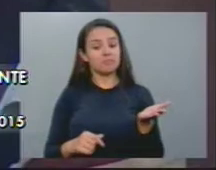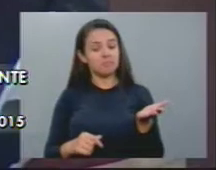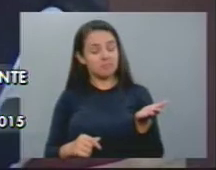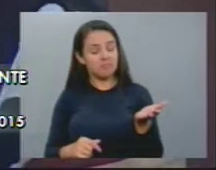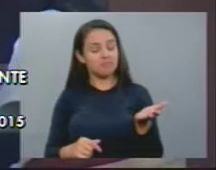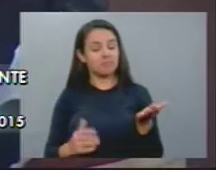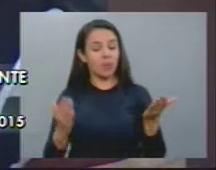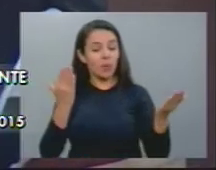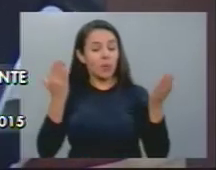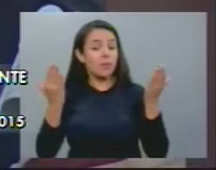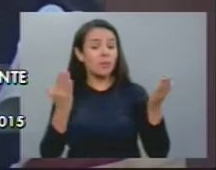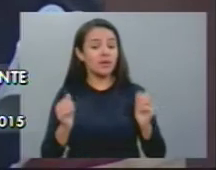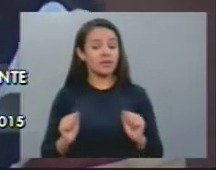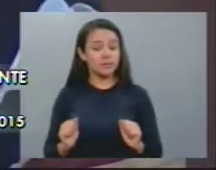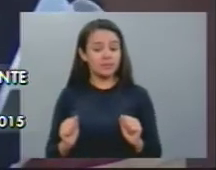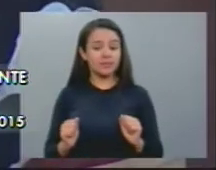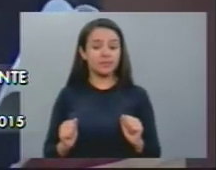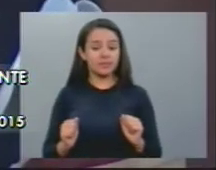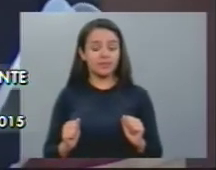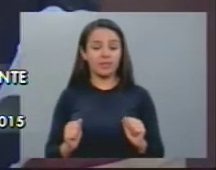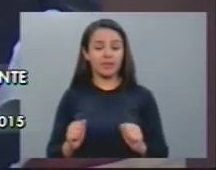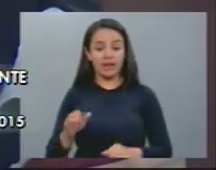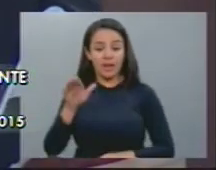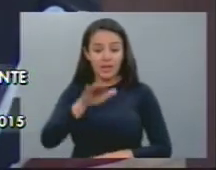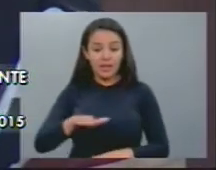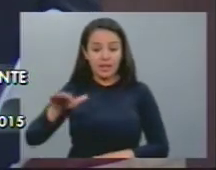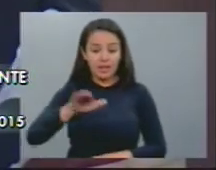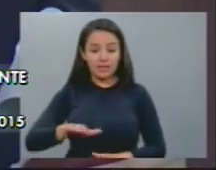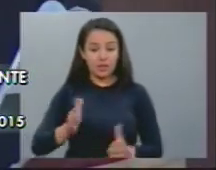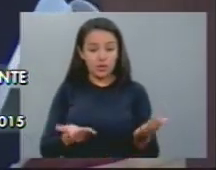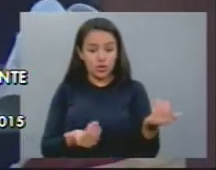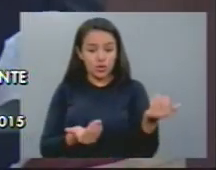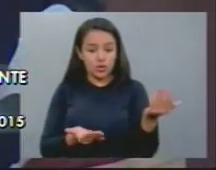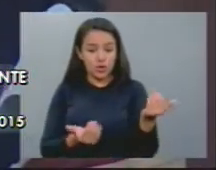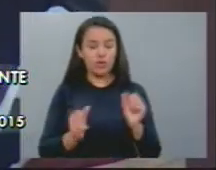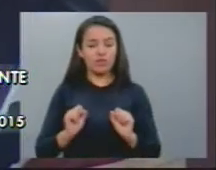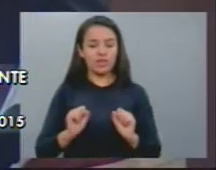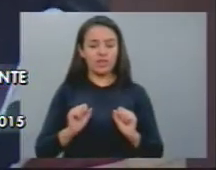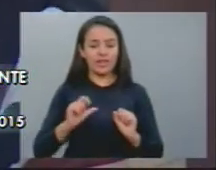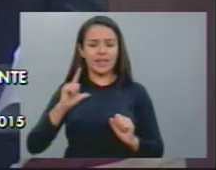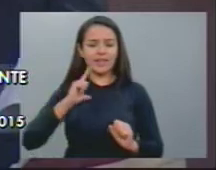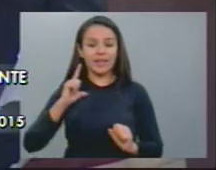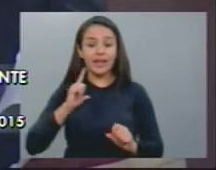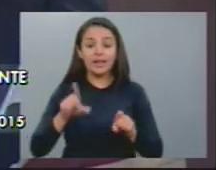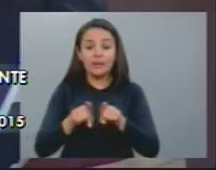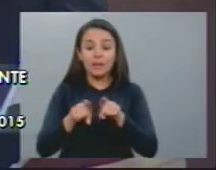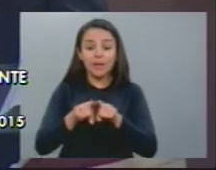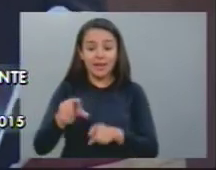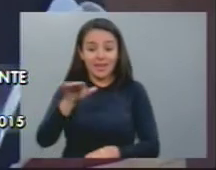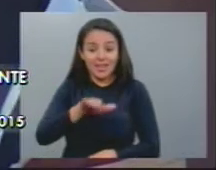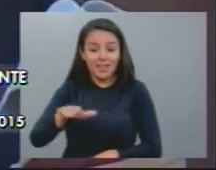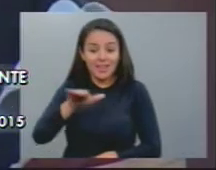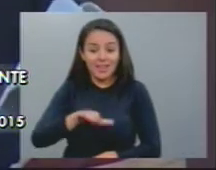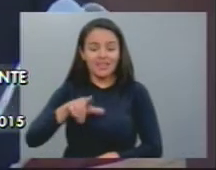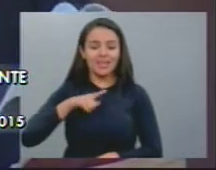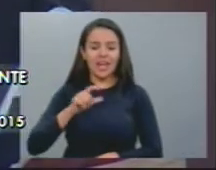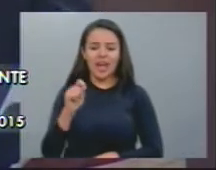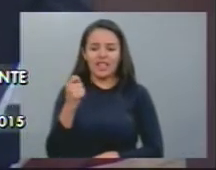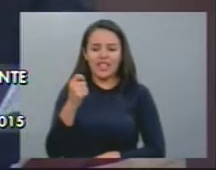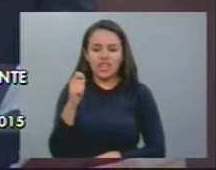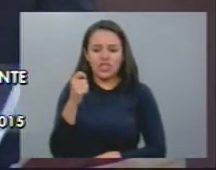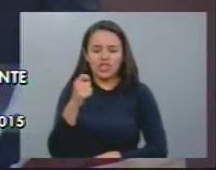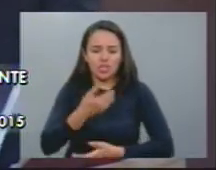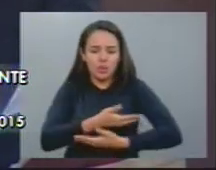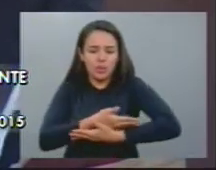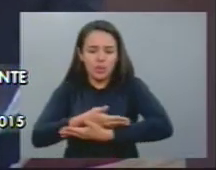fórmula a crianças e adolescentes que são vítimas de alergia e intolerâncias alimentares, que só contam com essa